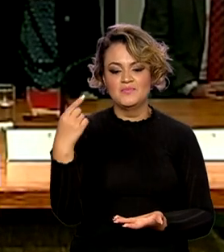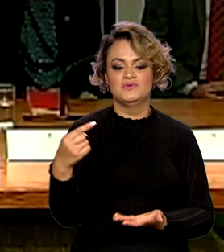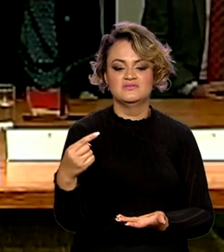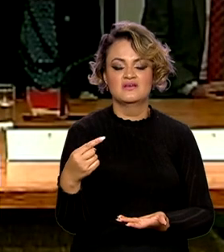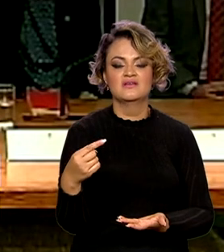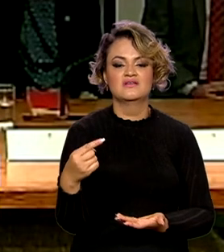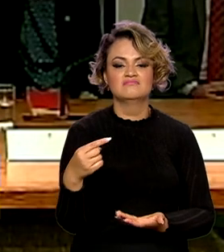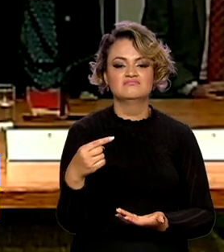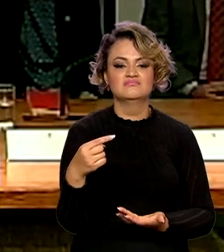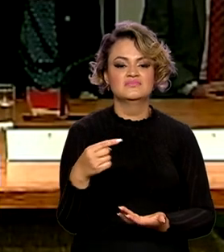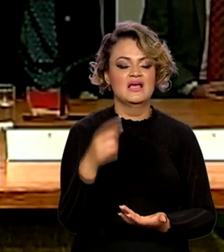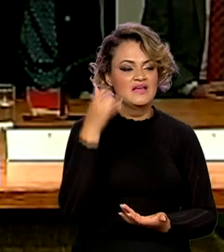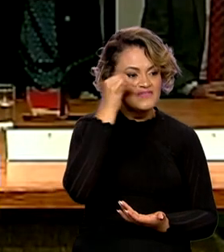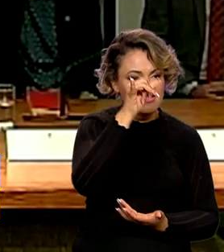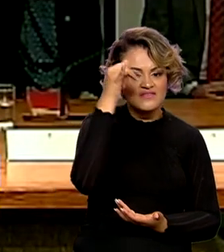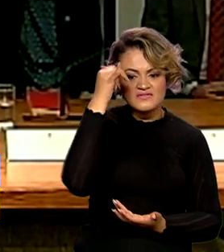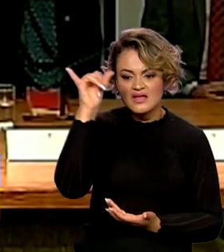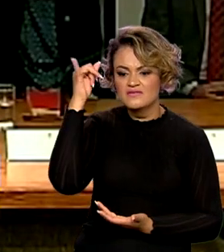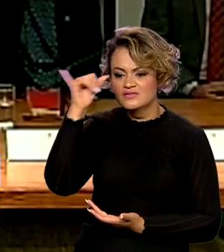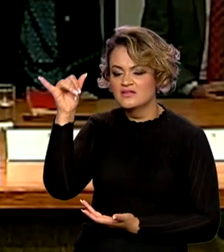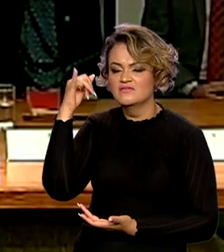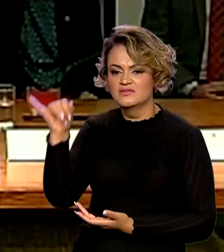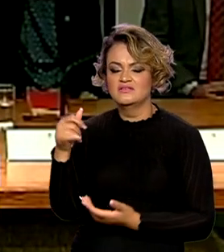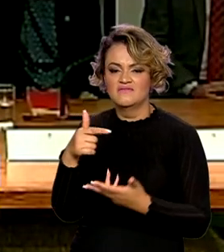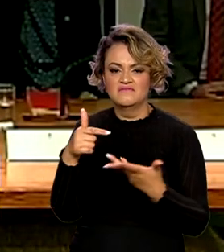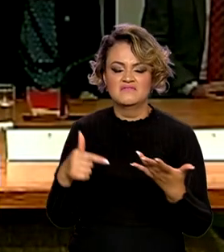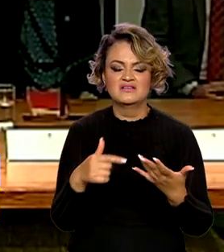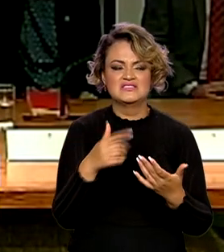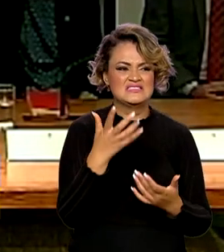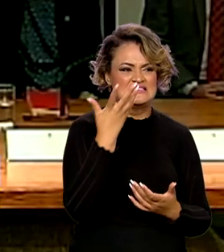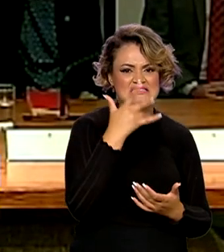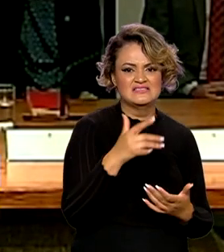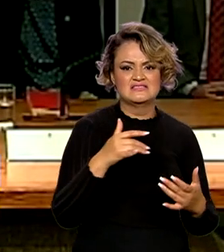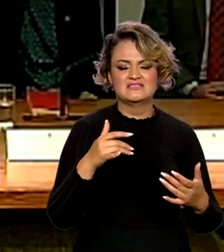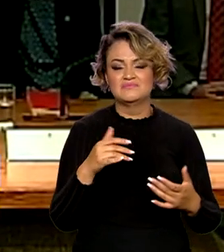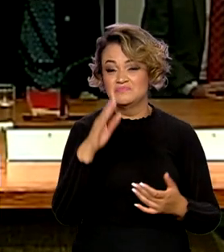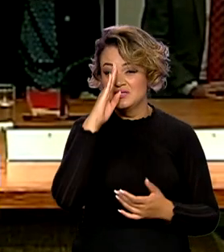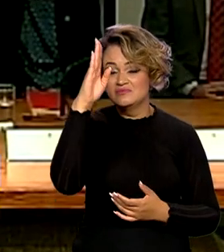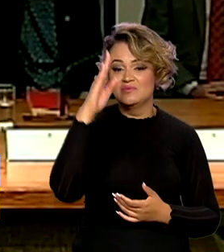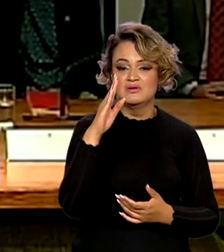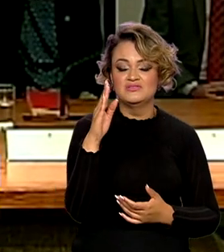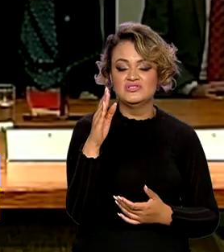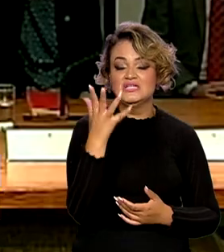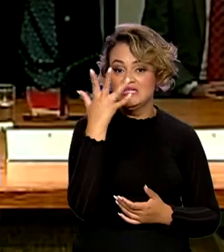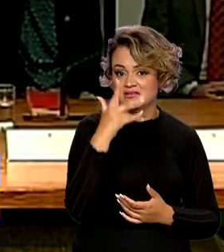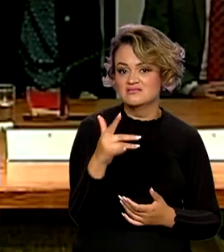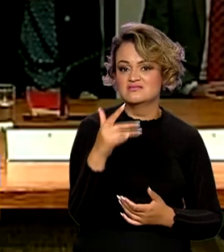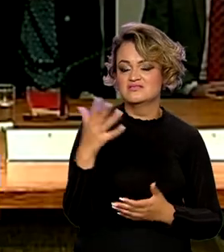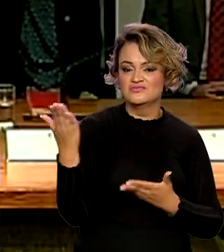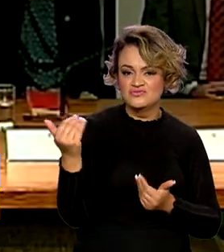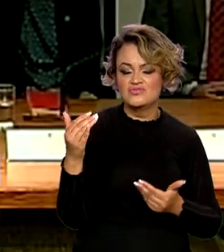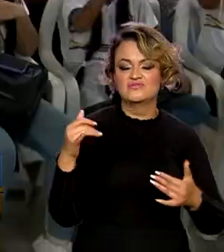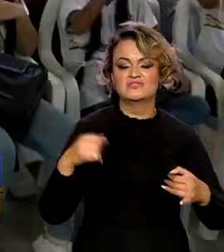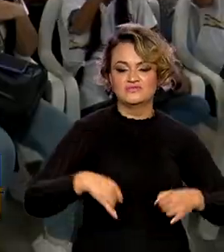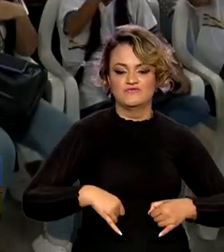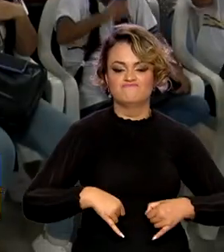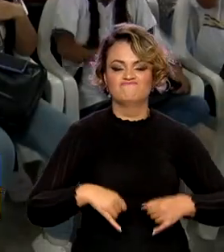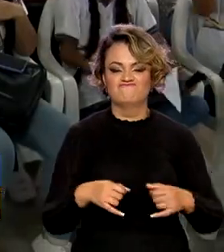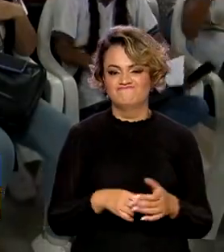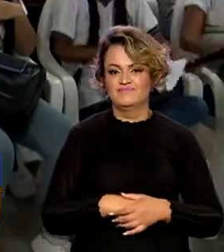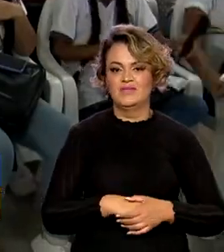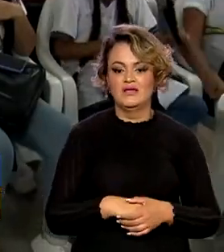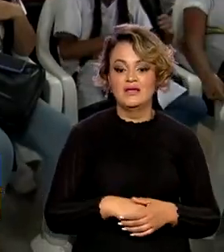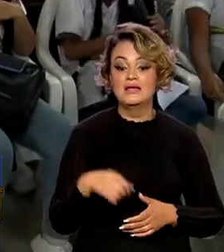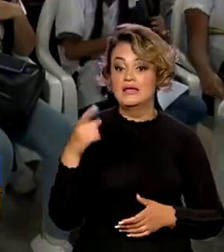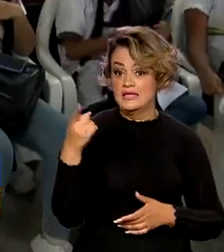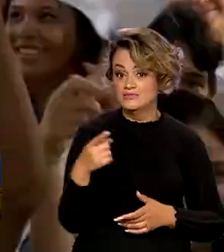chegar junto e prevenir essas crianças principalmente coloca que crianças e adolescentes A ideia